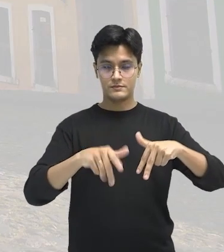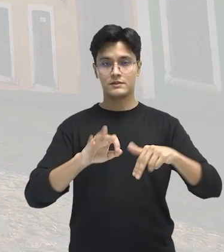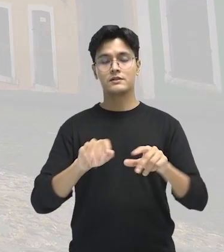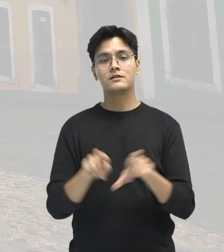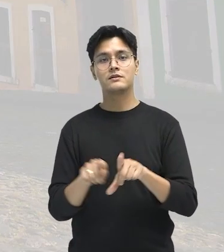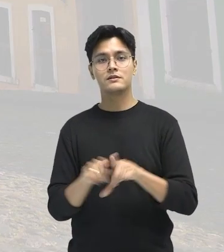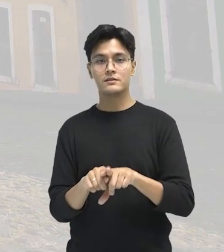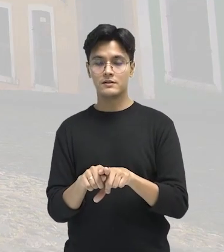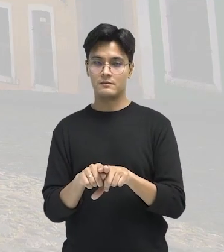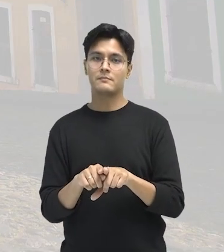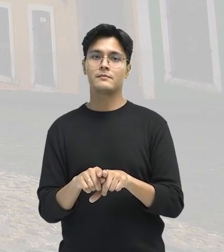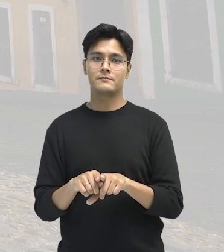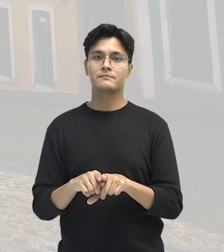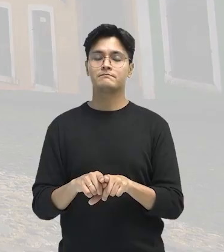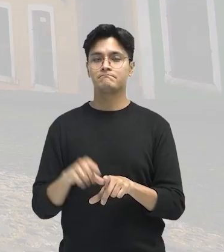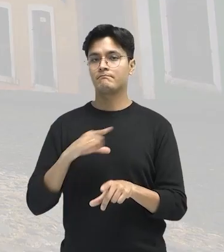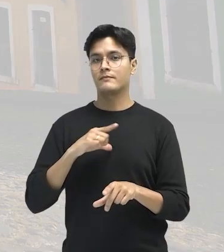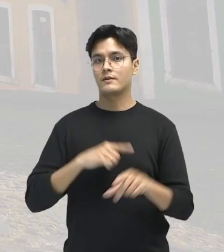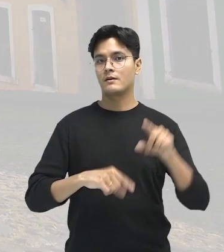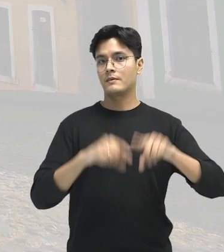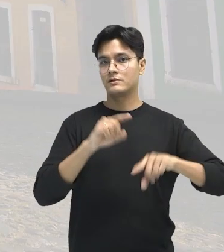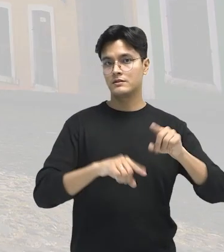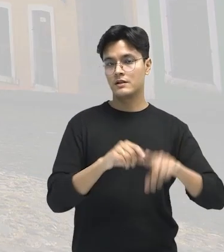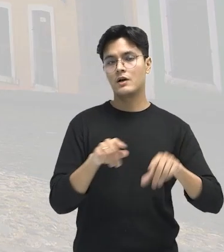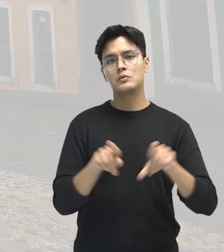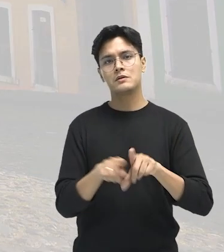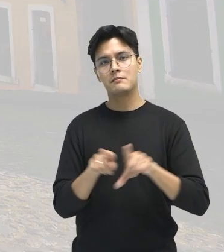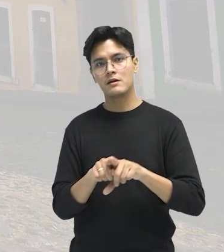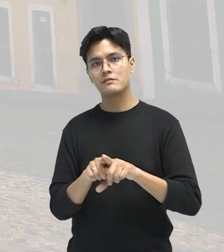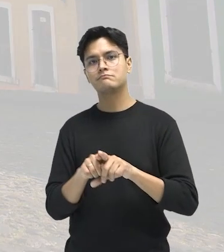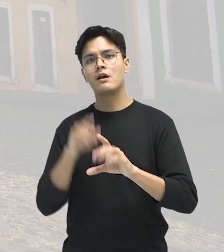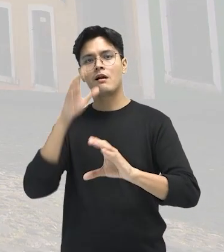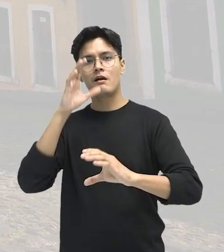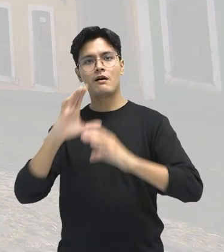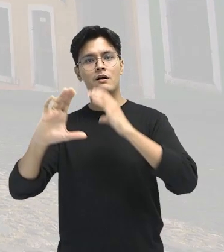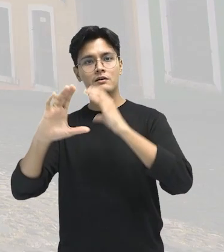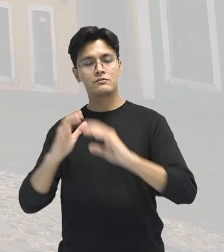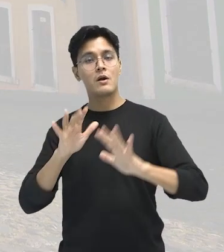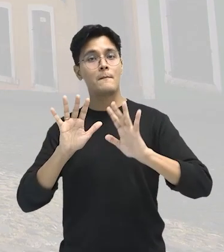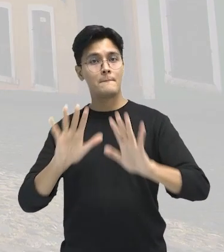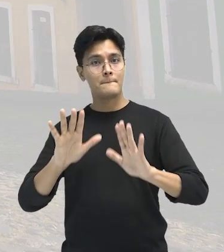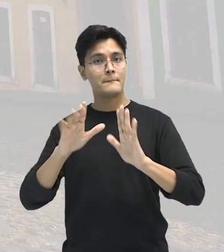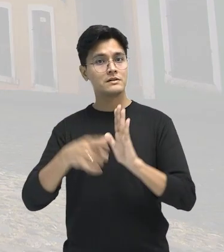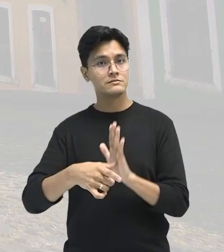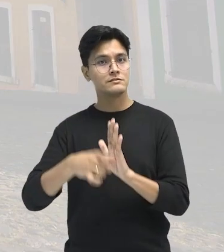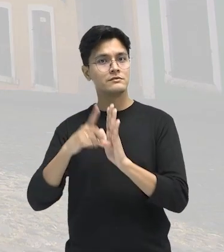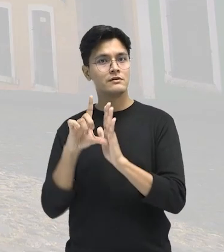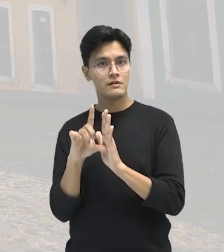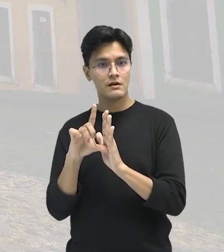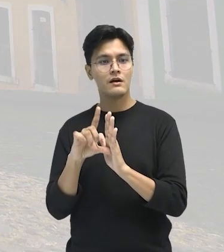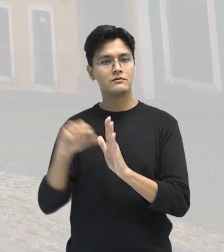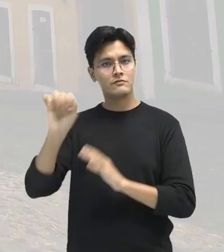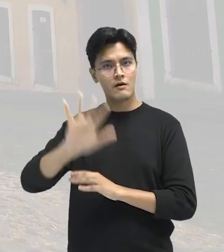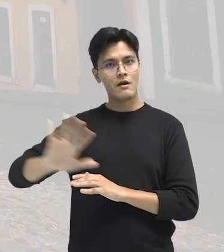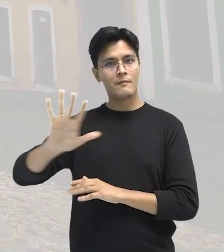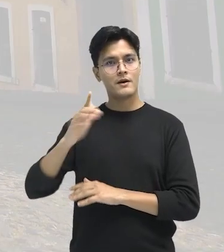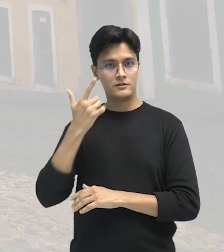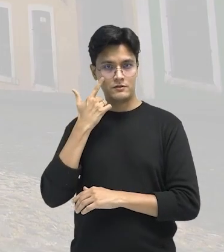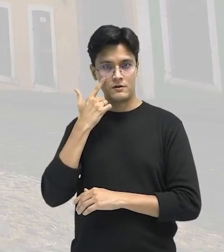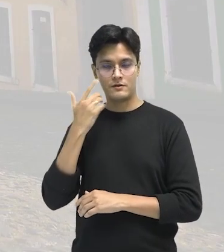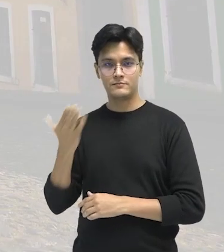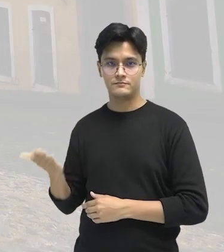questão dos instrumentos, nós também temos a parte do canto, mas antes de observar o canto, observem aqui essa imagem